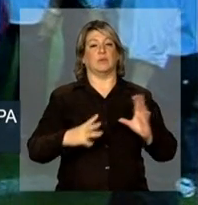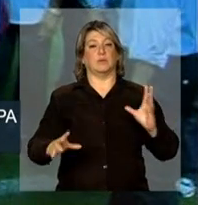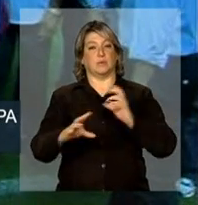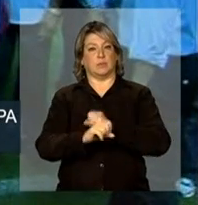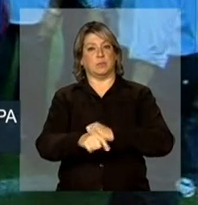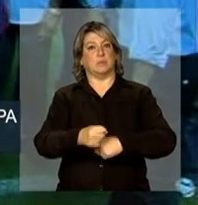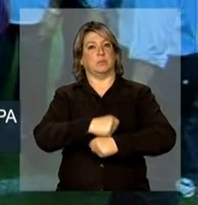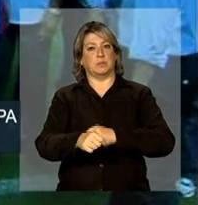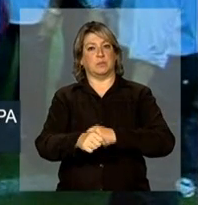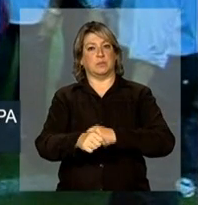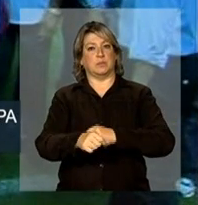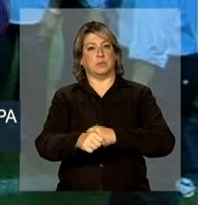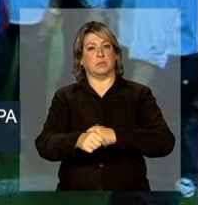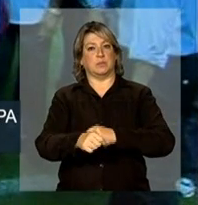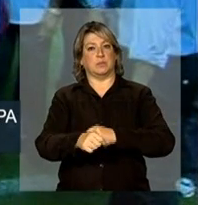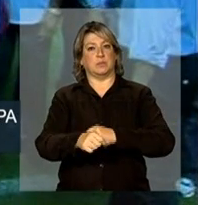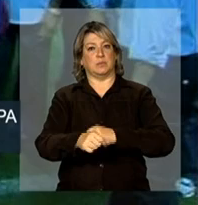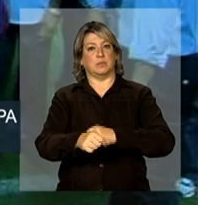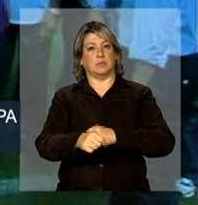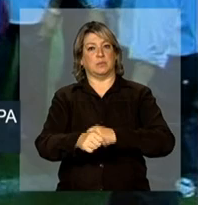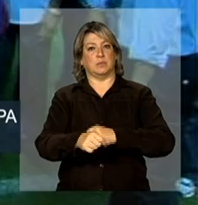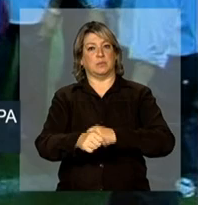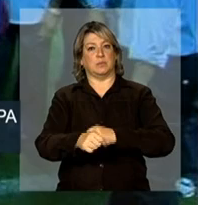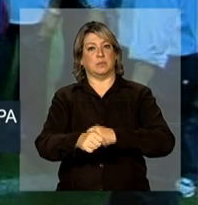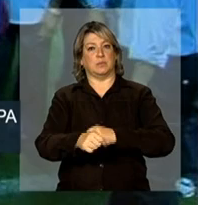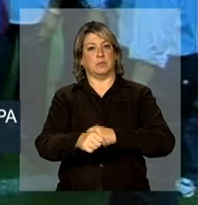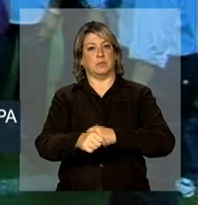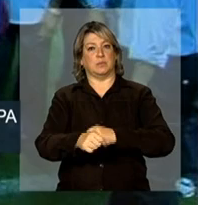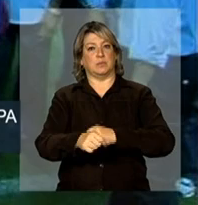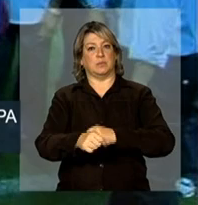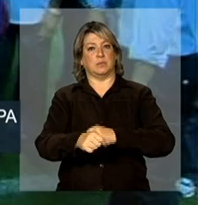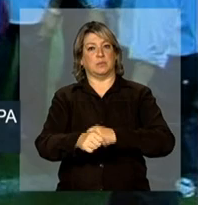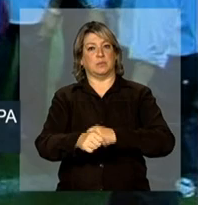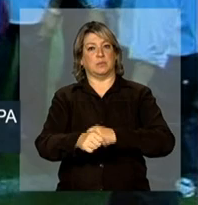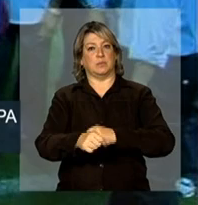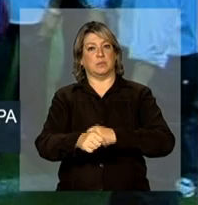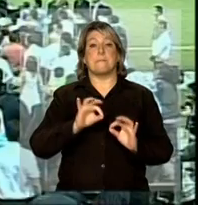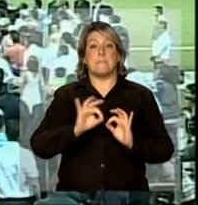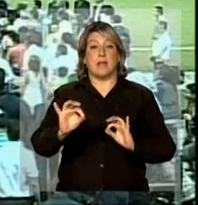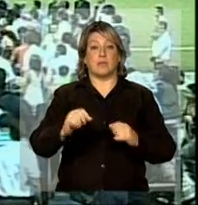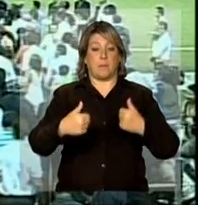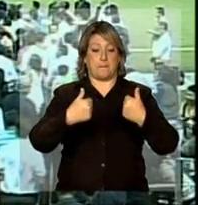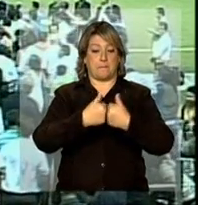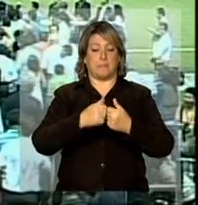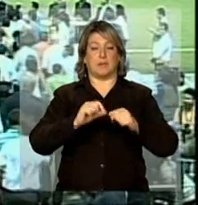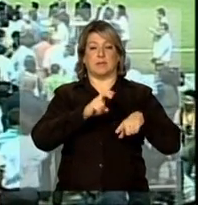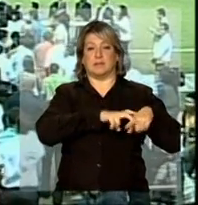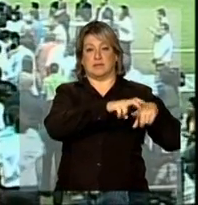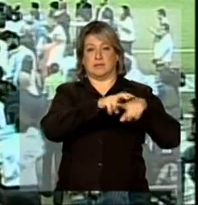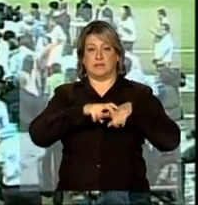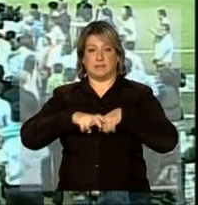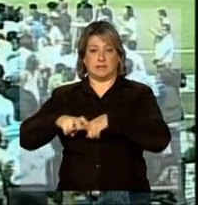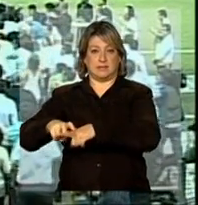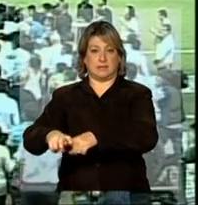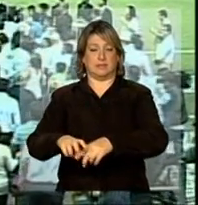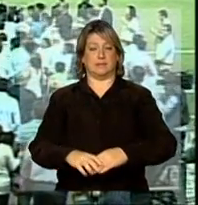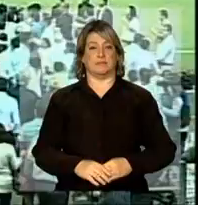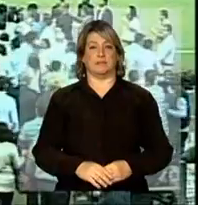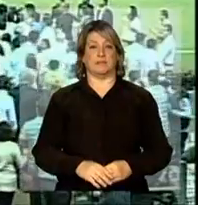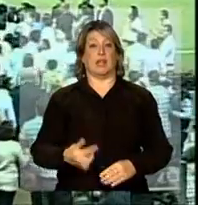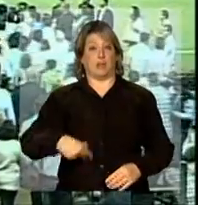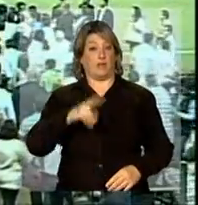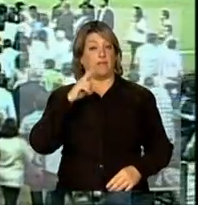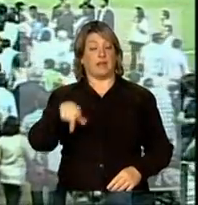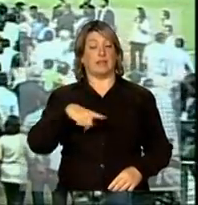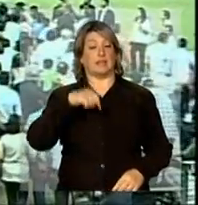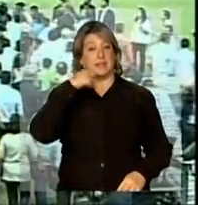largura e fica a uma distância de 10 metros da arquibancada. Nós vemos aí